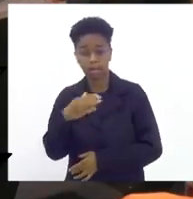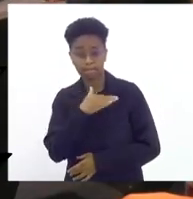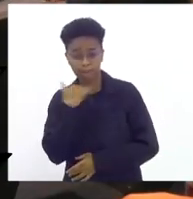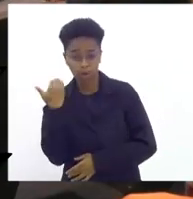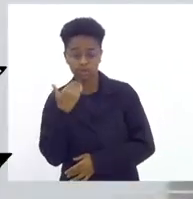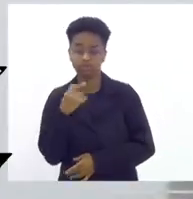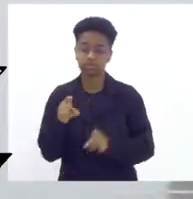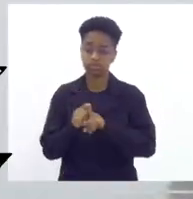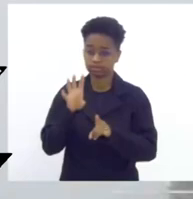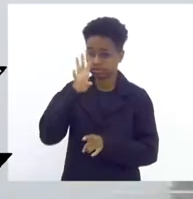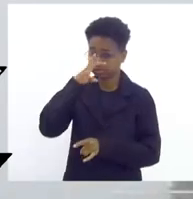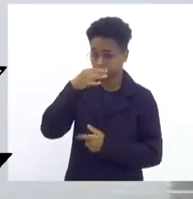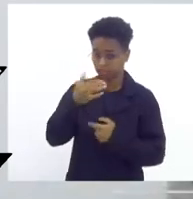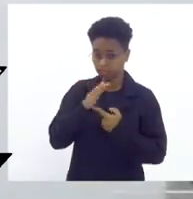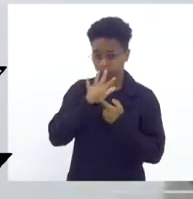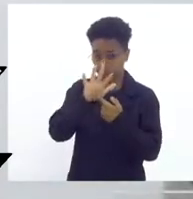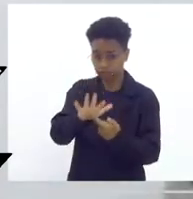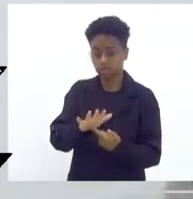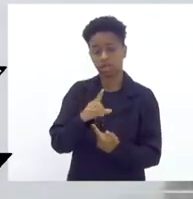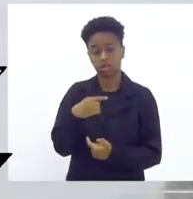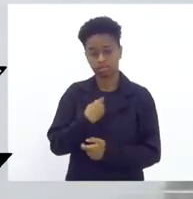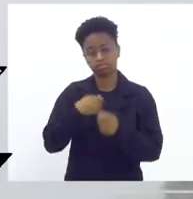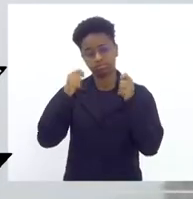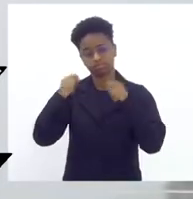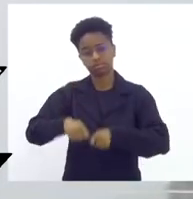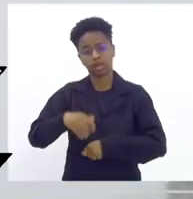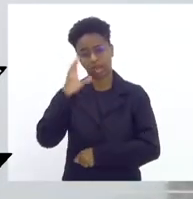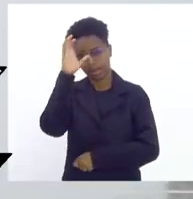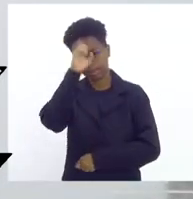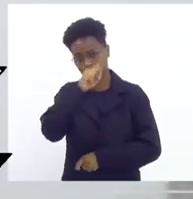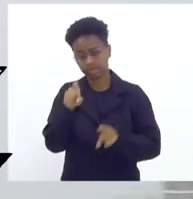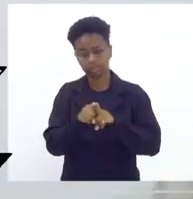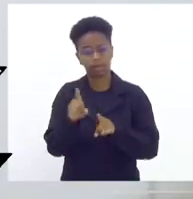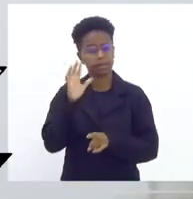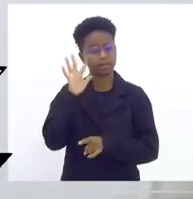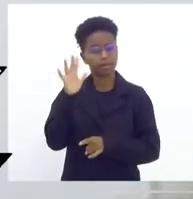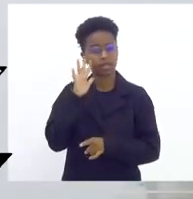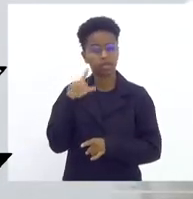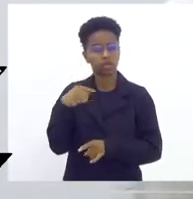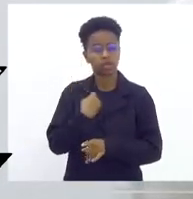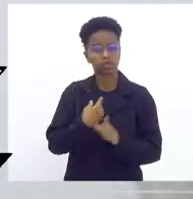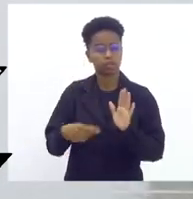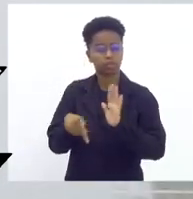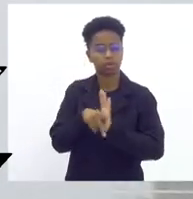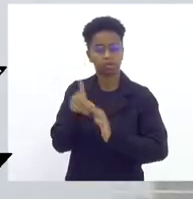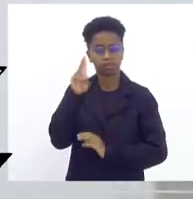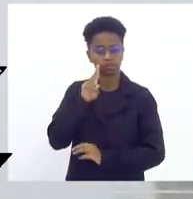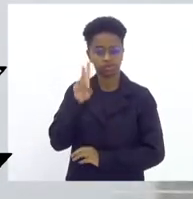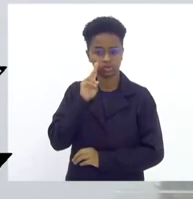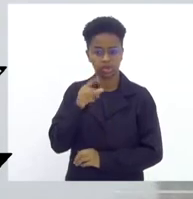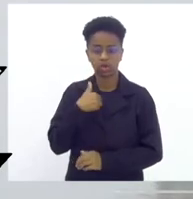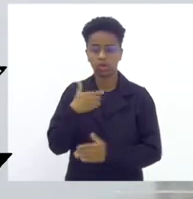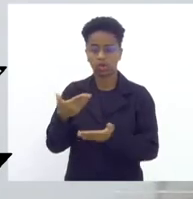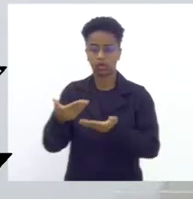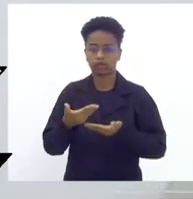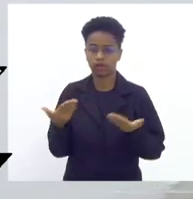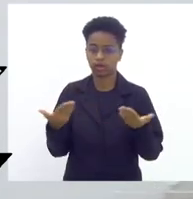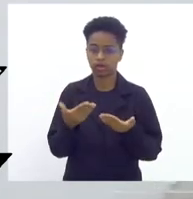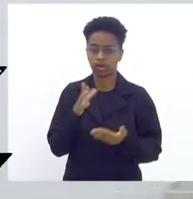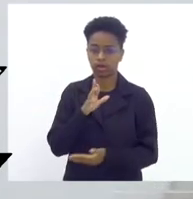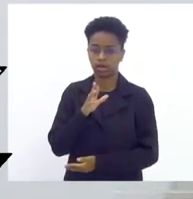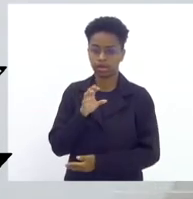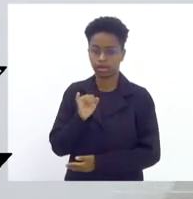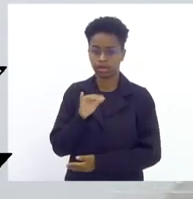apresentada a muito que possamos aprender e refletir sobre a nossa própria história chama agora rica